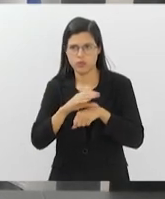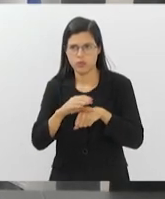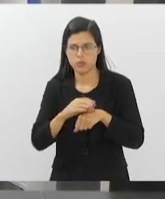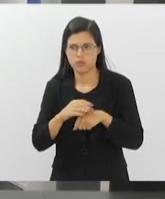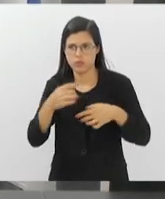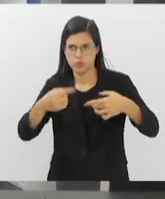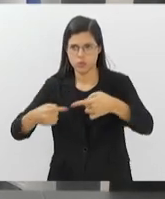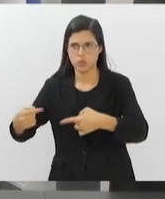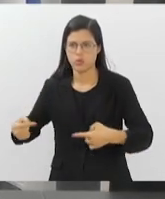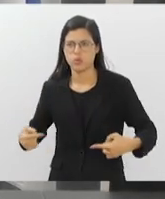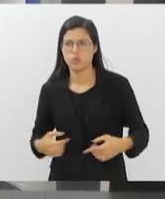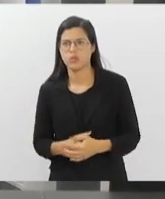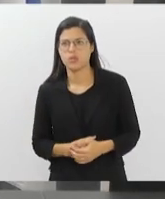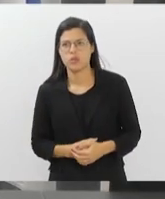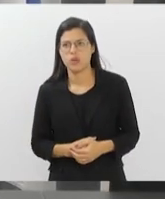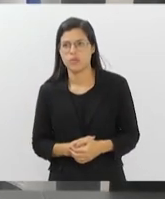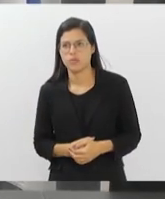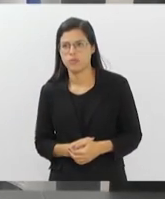Não havendo quem queira discutir...